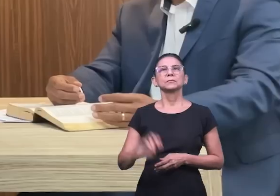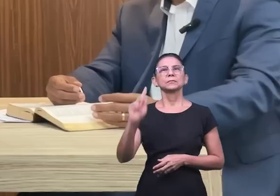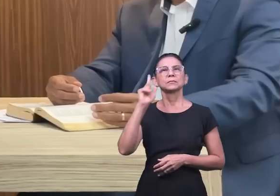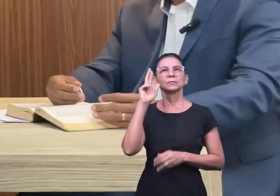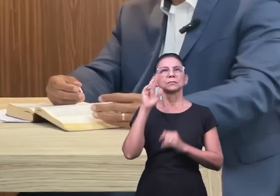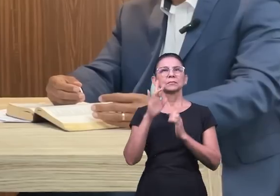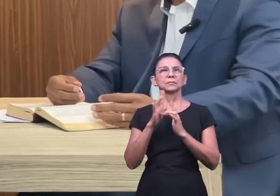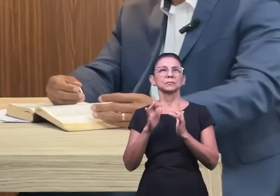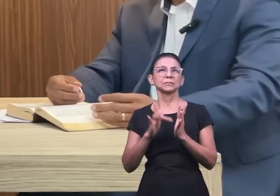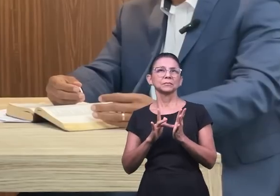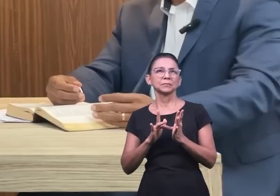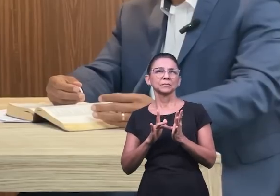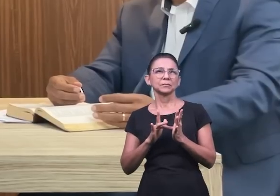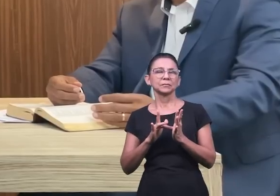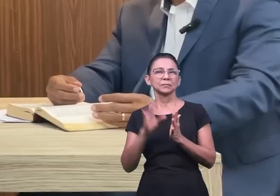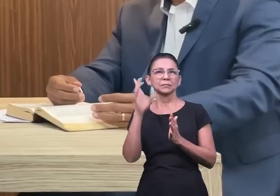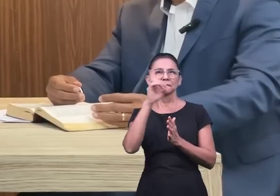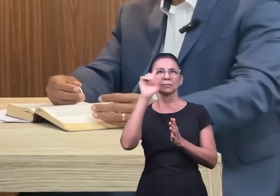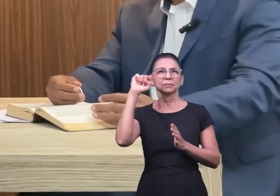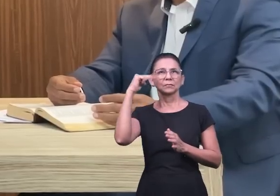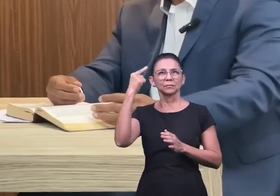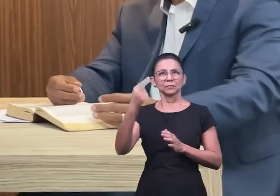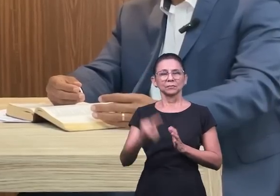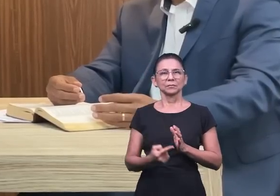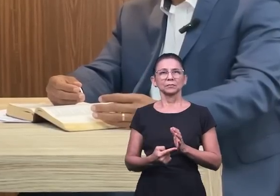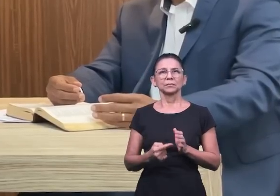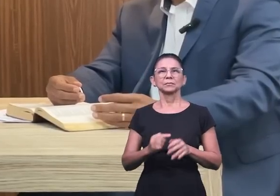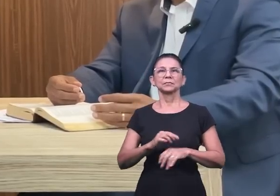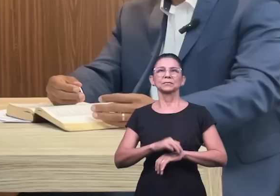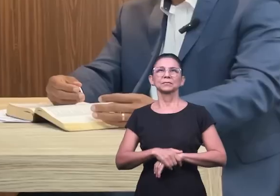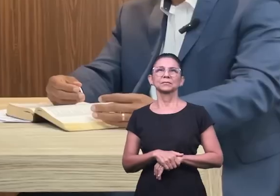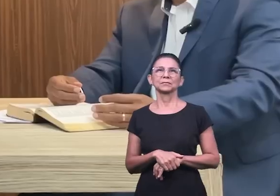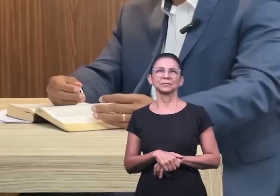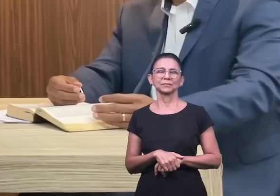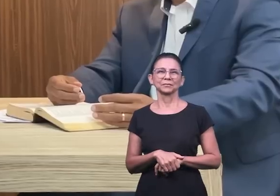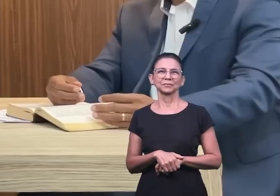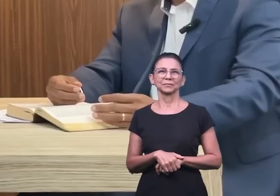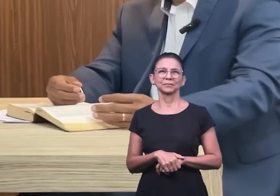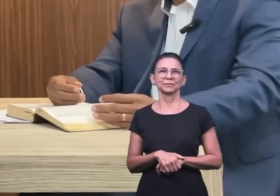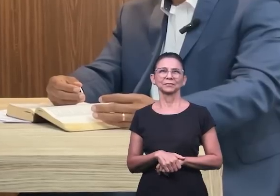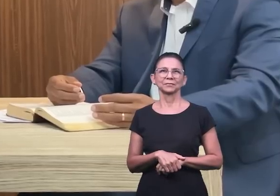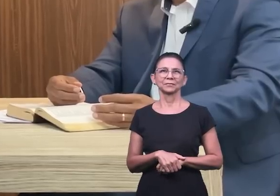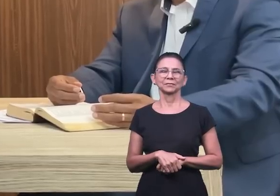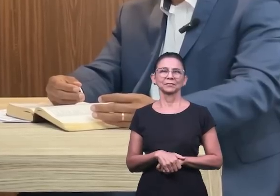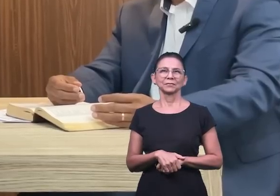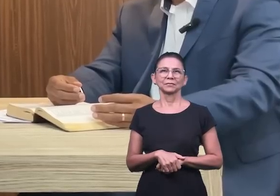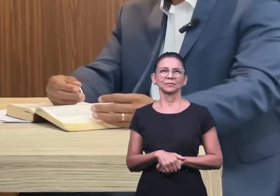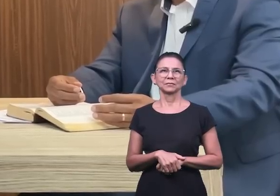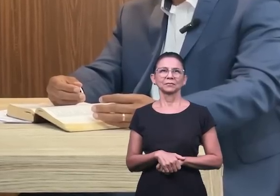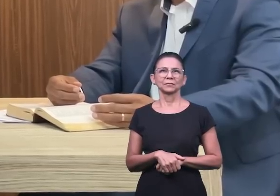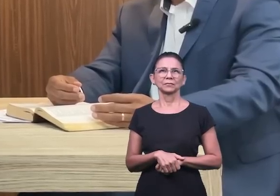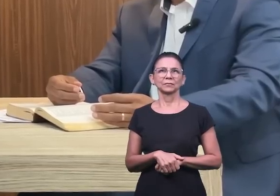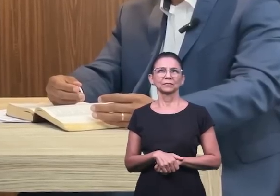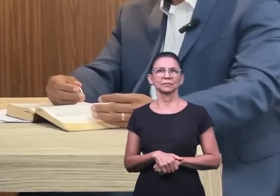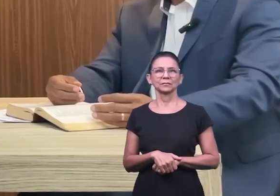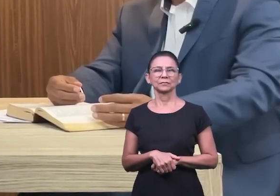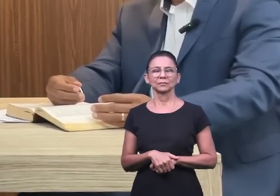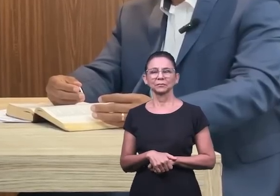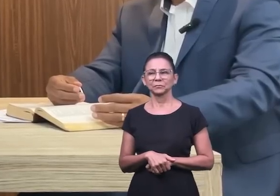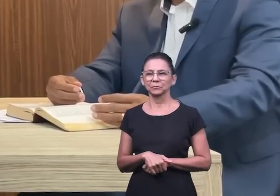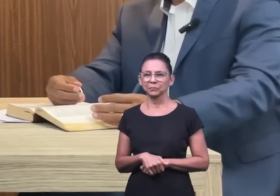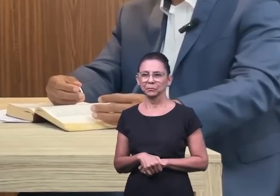Agradeço o carinho, obrigado pelo convite. É sempre uma honra receber esse chamado para trabalhar na obra do Senhor